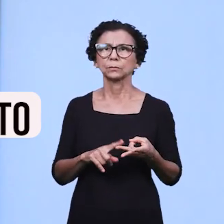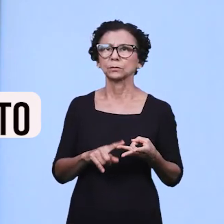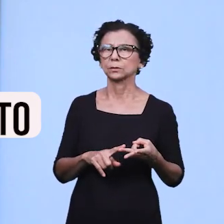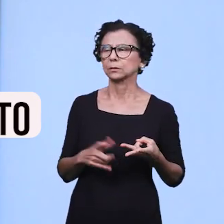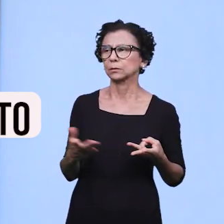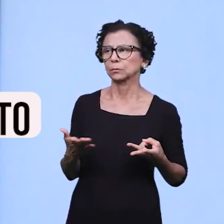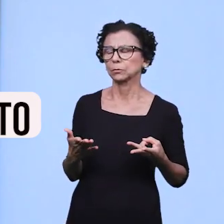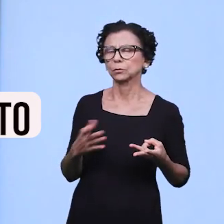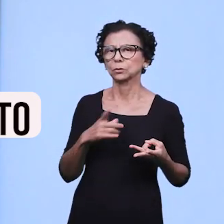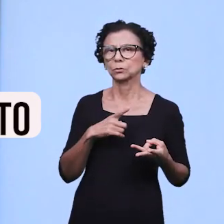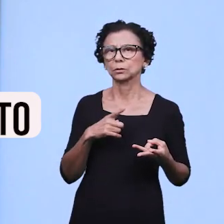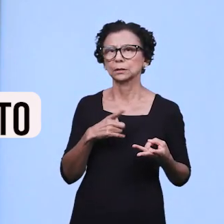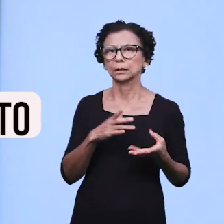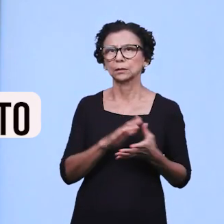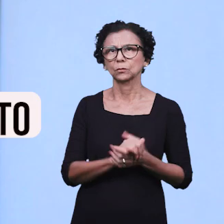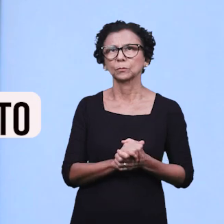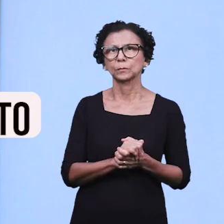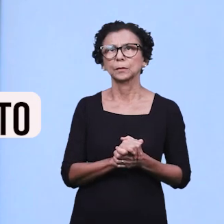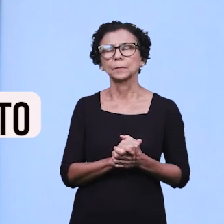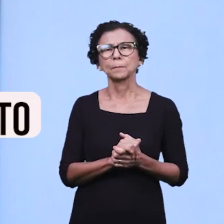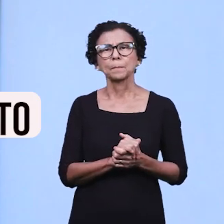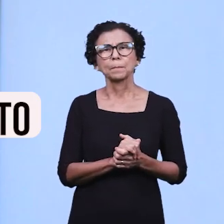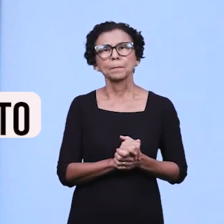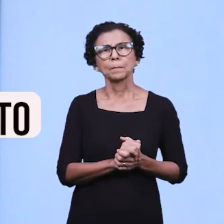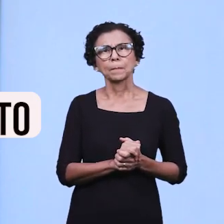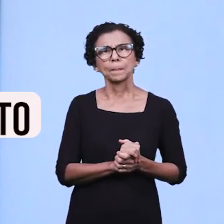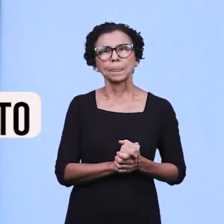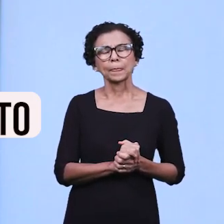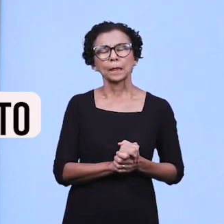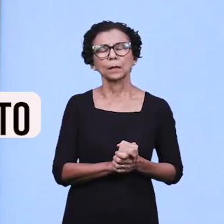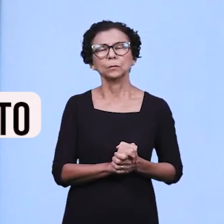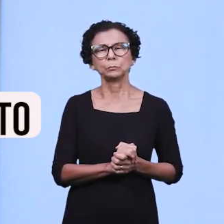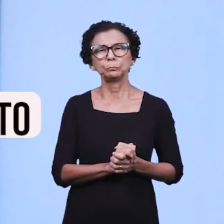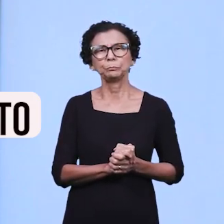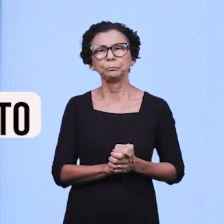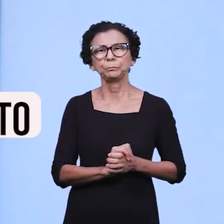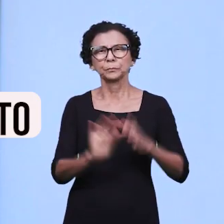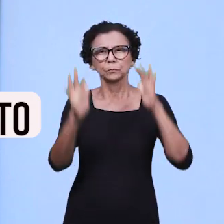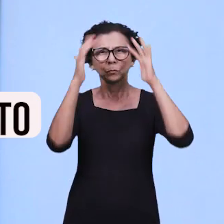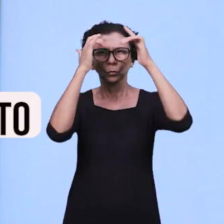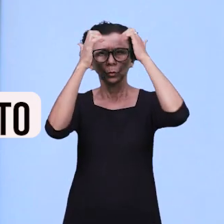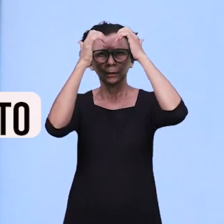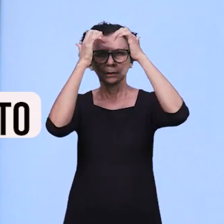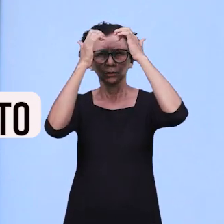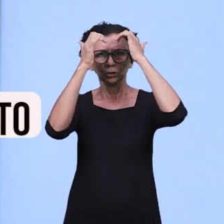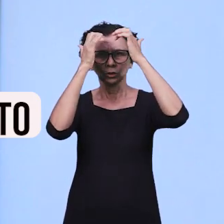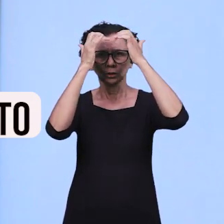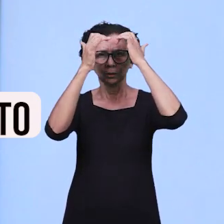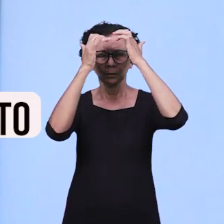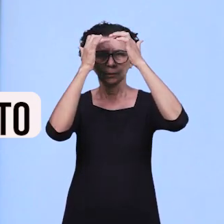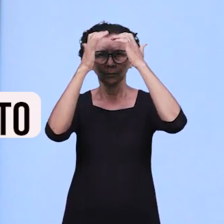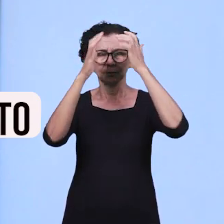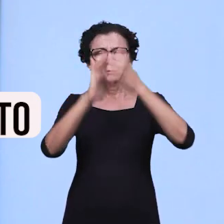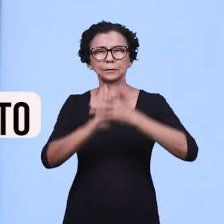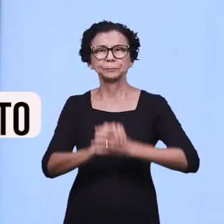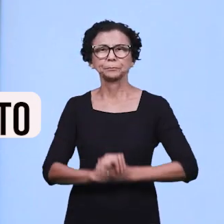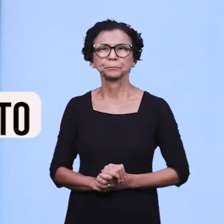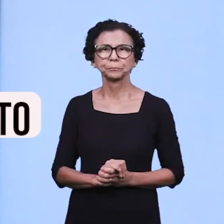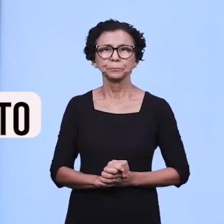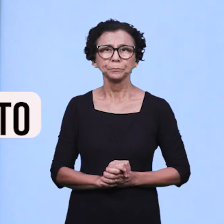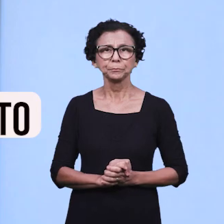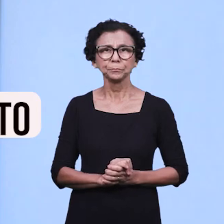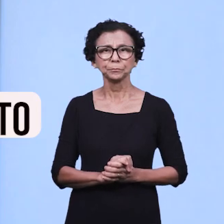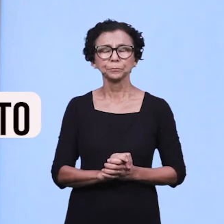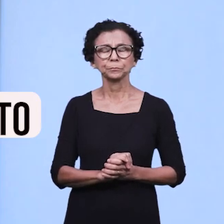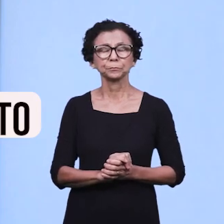Existem hoje componentes curriculares que trabalham com uma culminância, uma eletiva. Ela acaba atraindo também o pai para a escola.